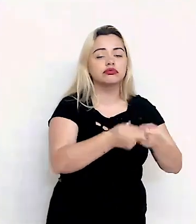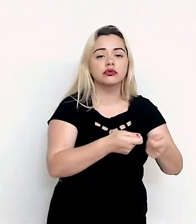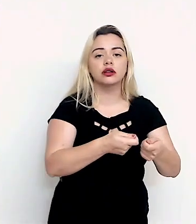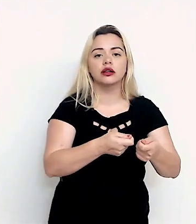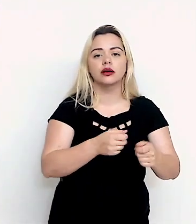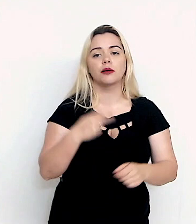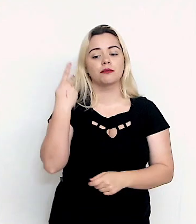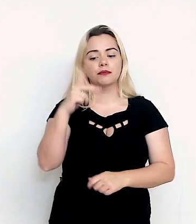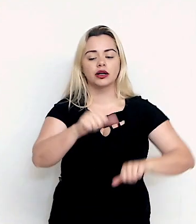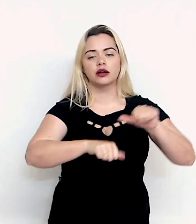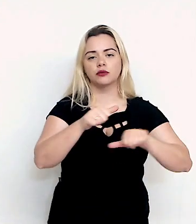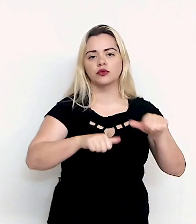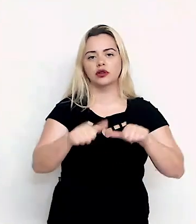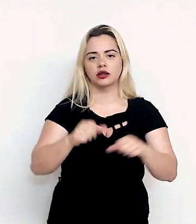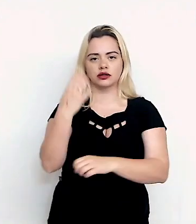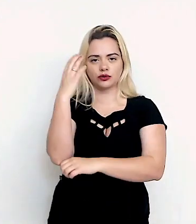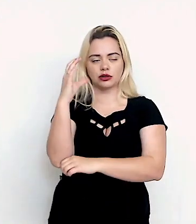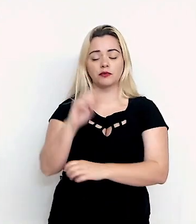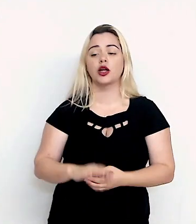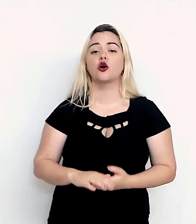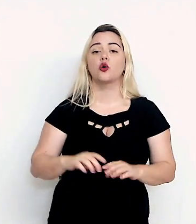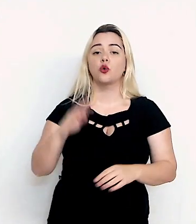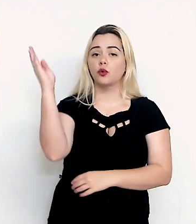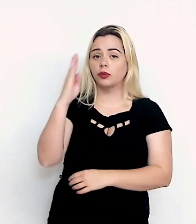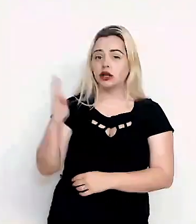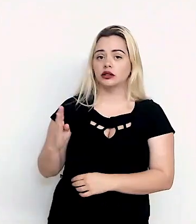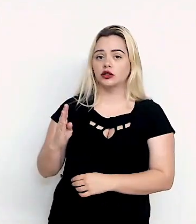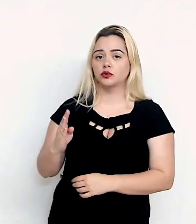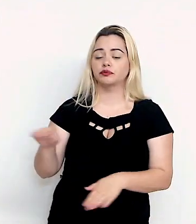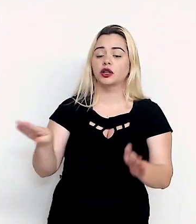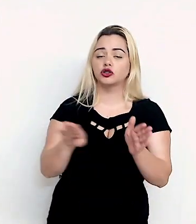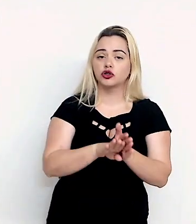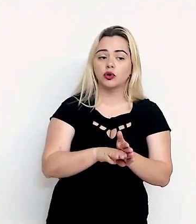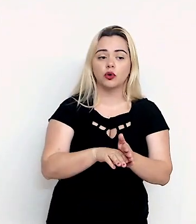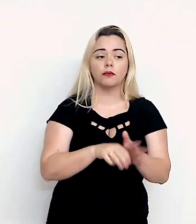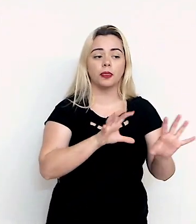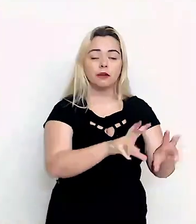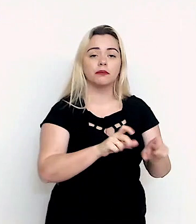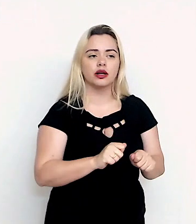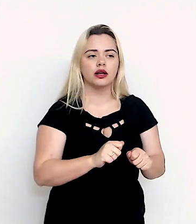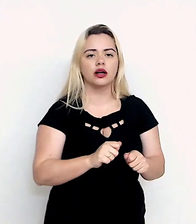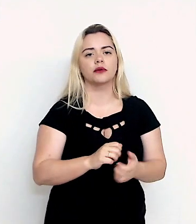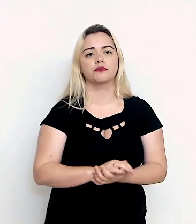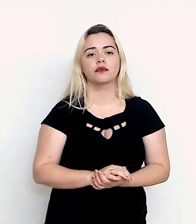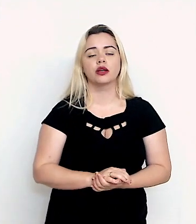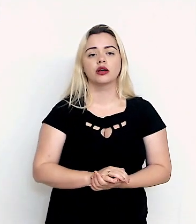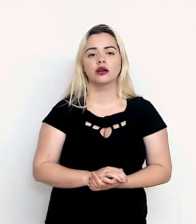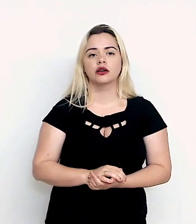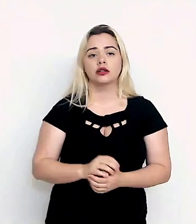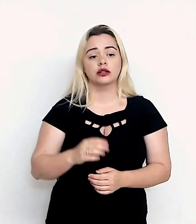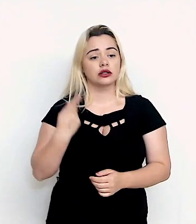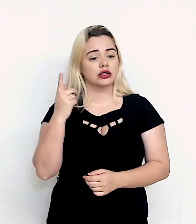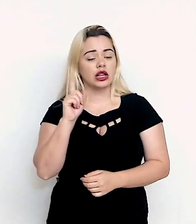o Brasil adotou a por exemplo uma uma e descer bastante ambiciosa quieta hein segue o